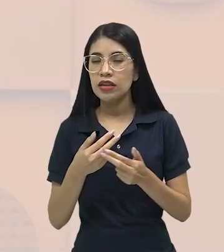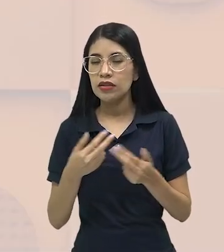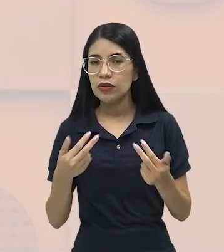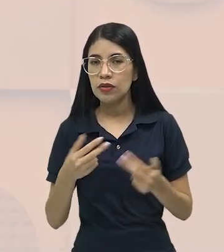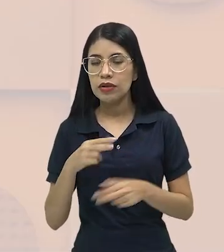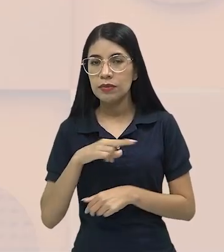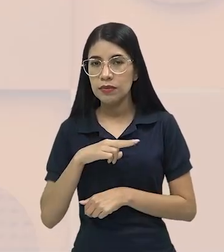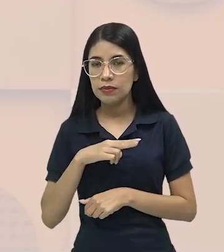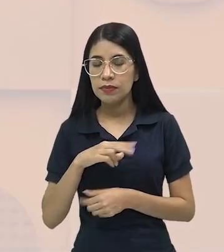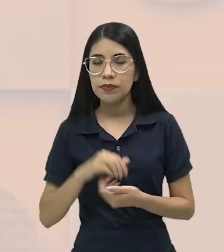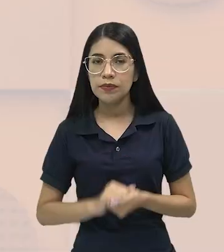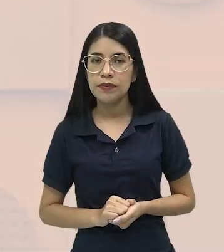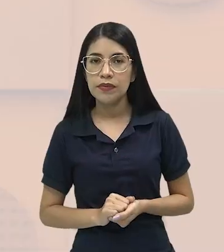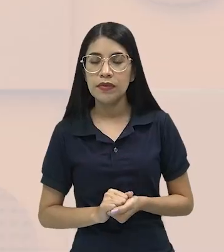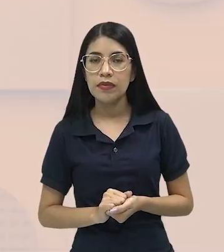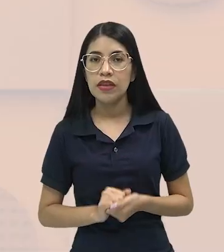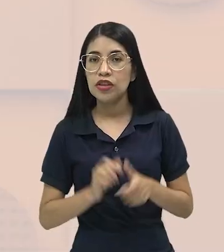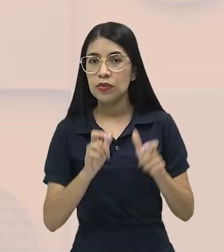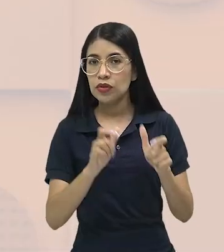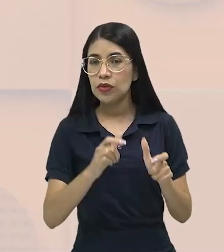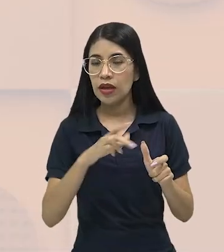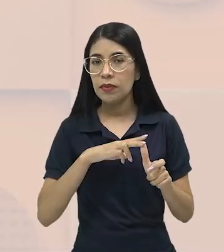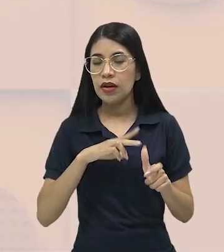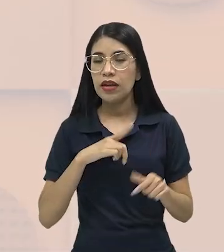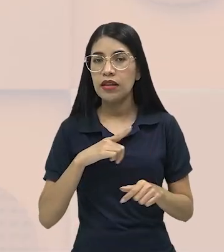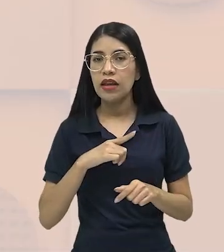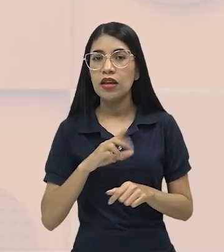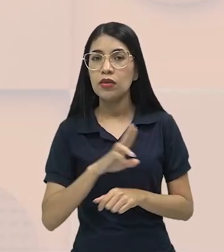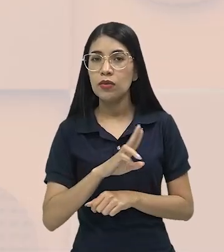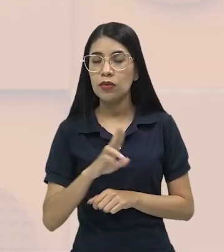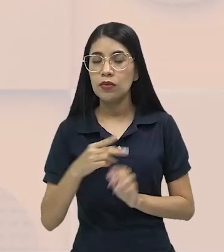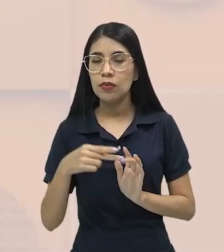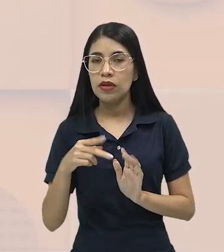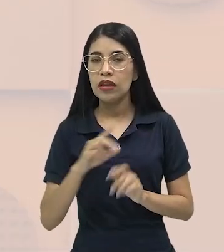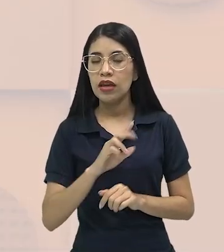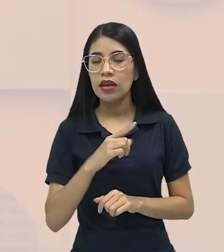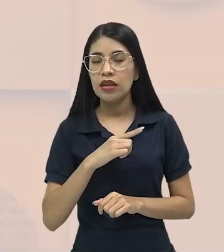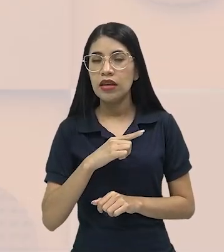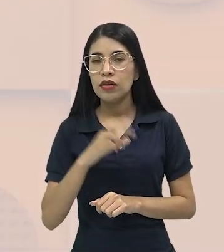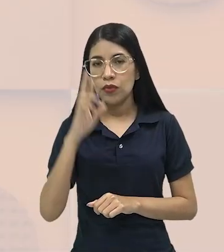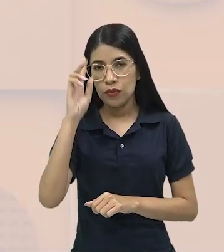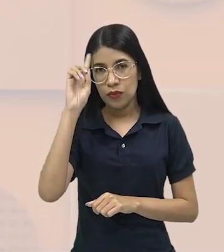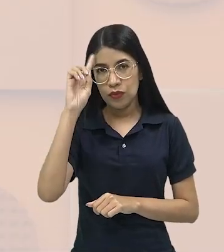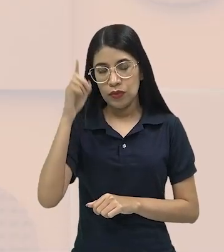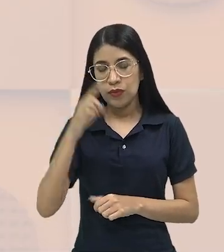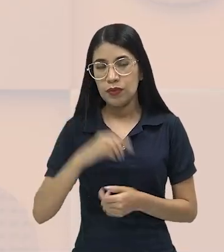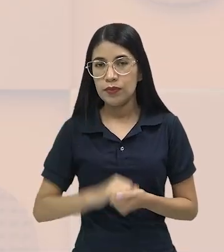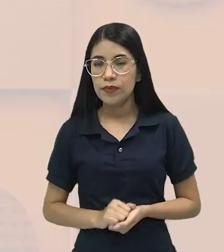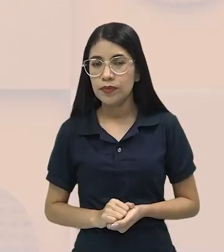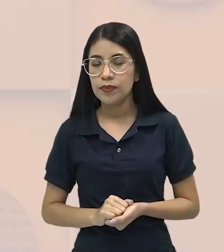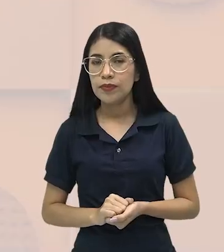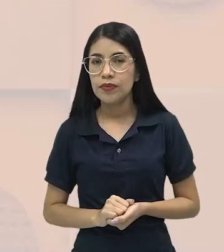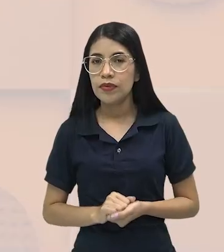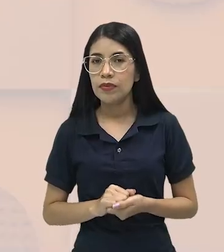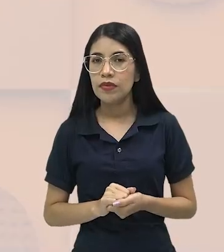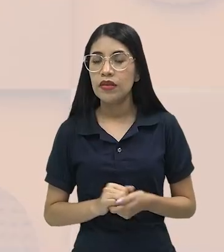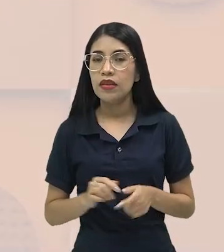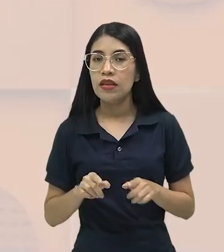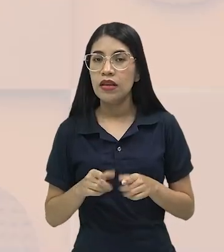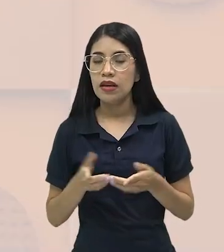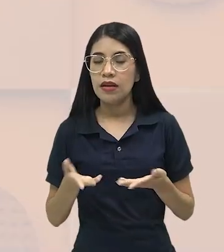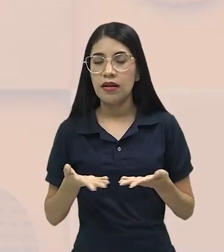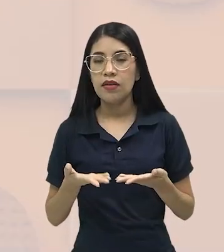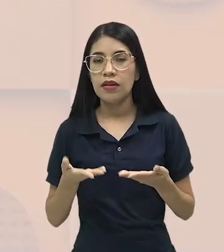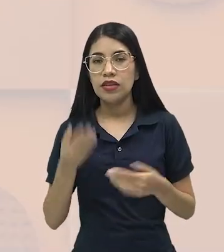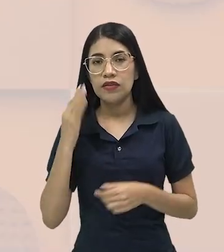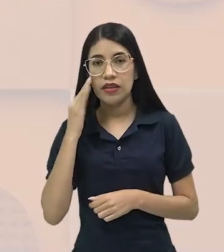ou seja, diante de propriedades, que se tem um dono, por isso são privadas, tá bem? Então, ao compreender, a